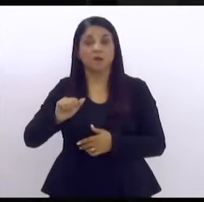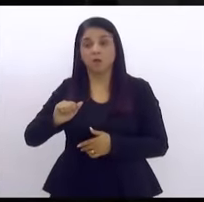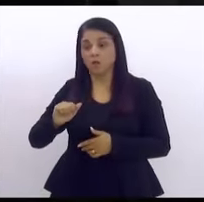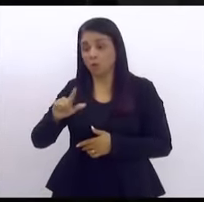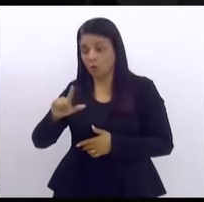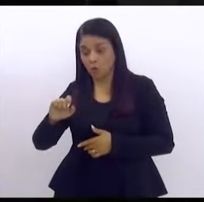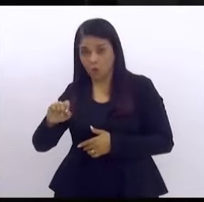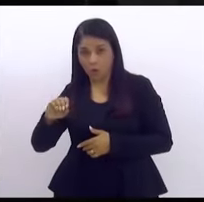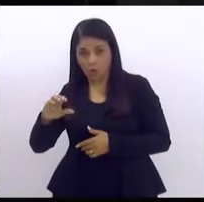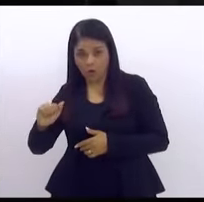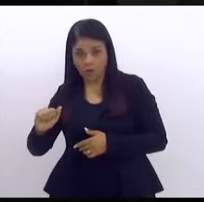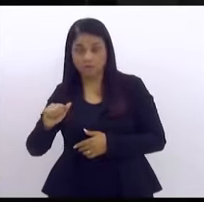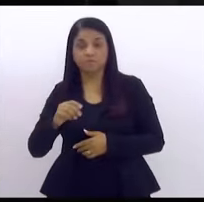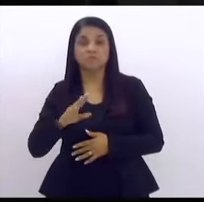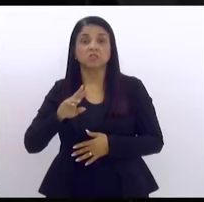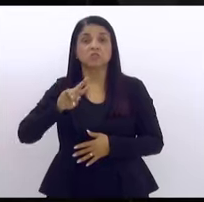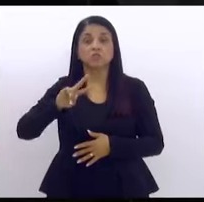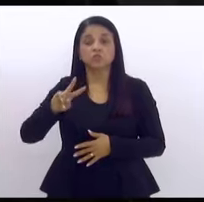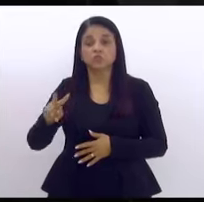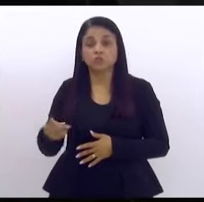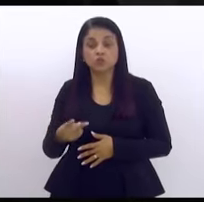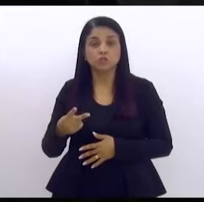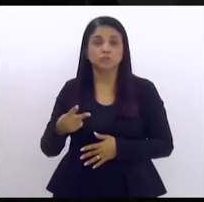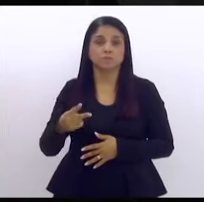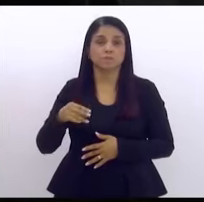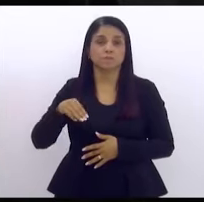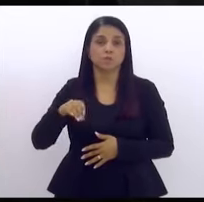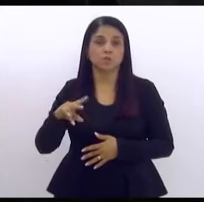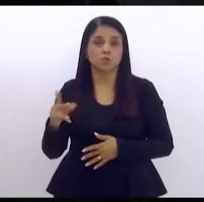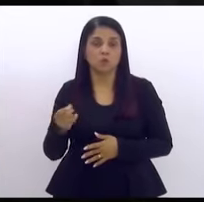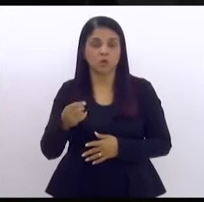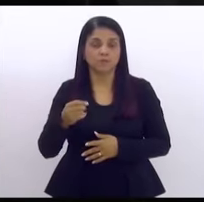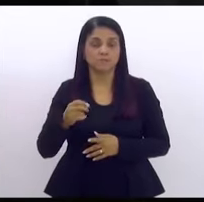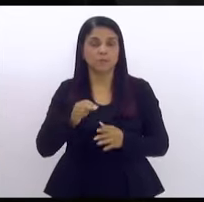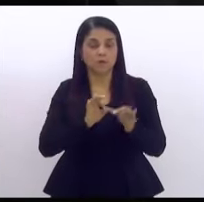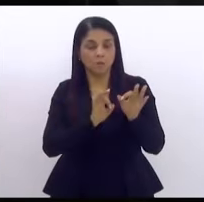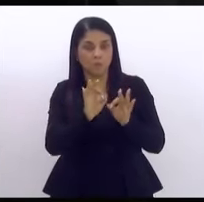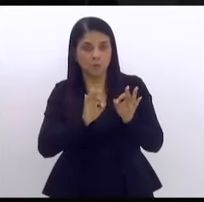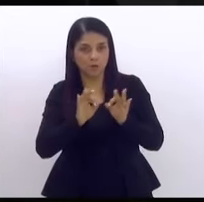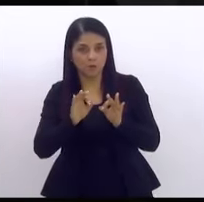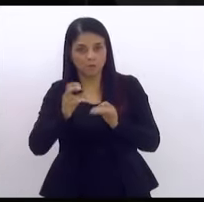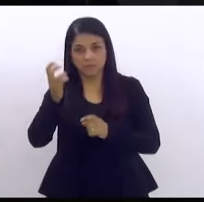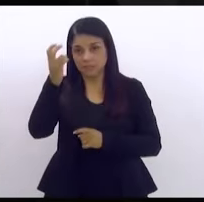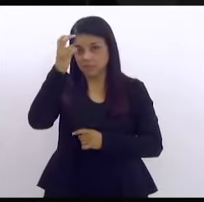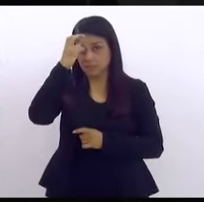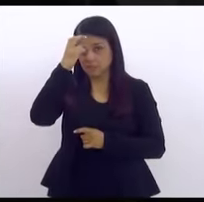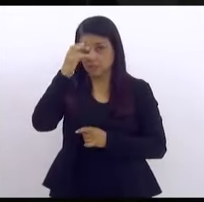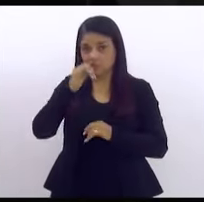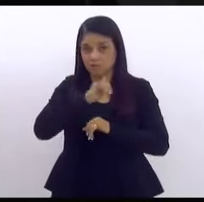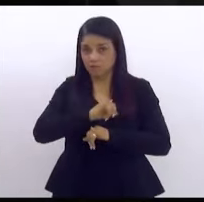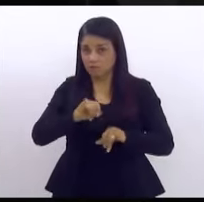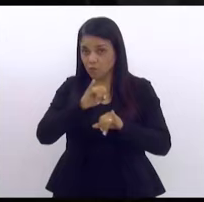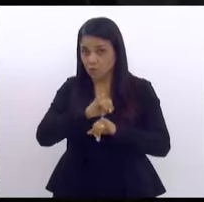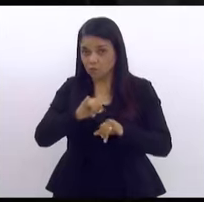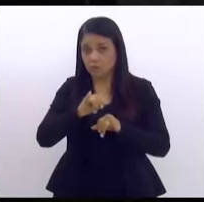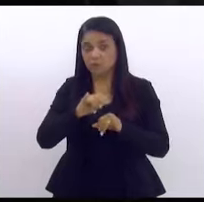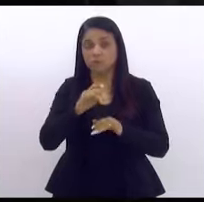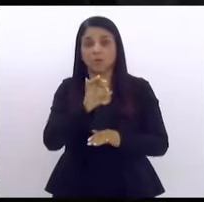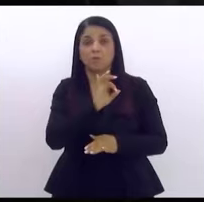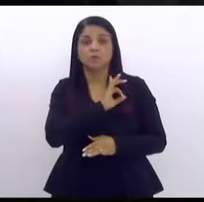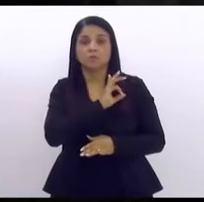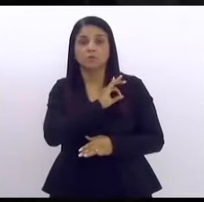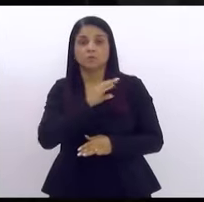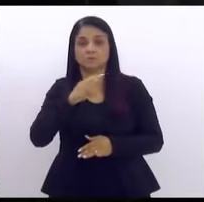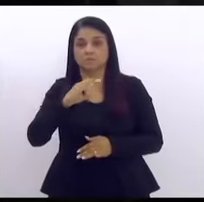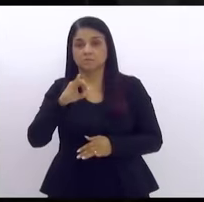apenas 2 milhões para o programa de inteligência e segurança da informação, ou seja, da Polícia Civil, ou